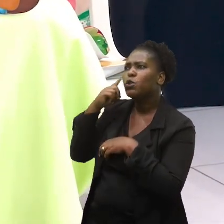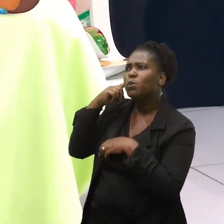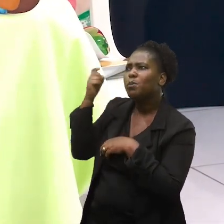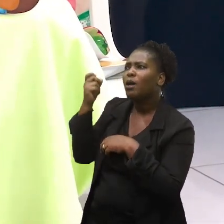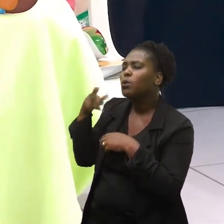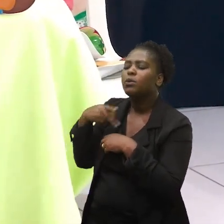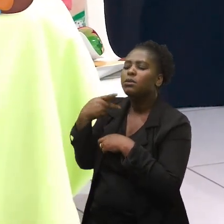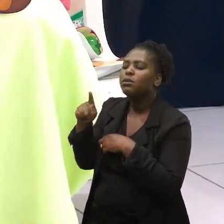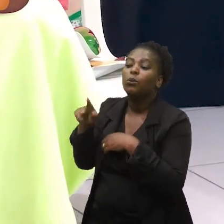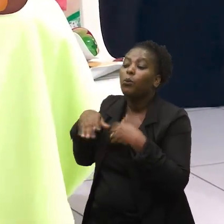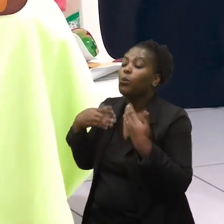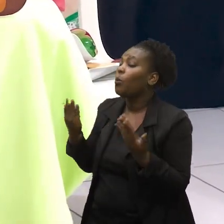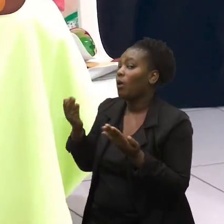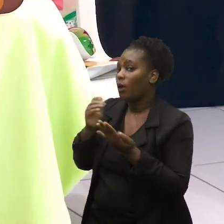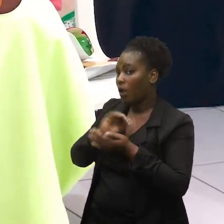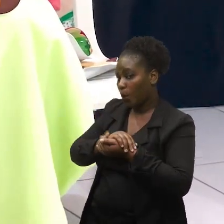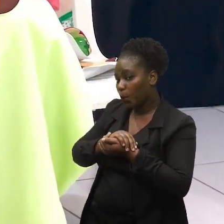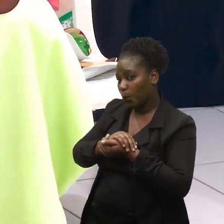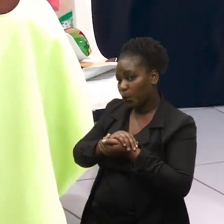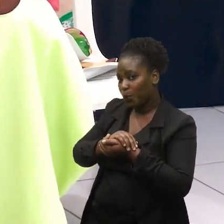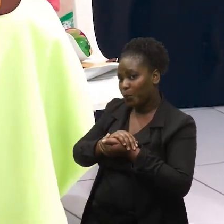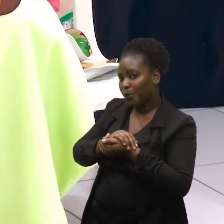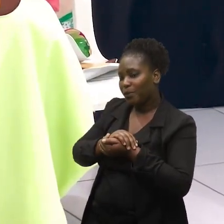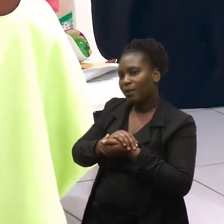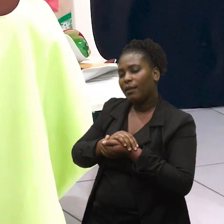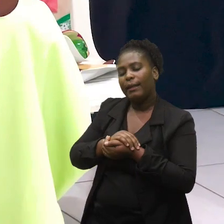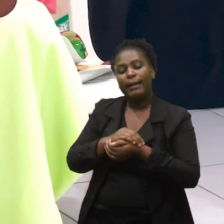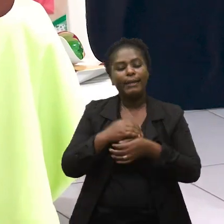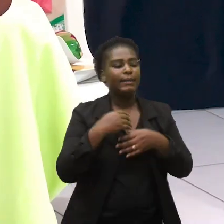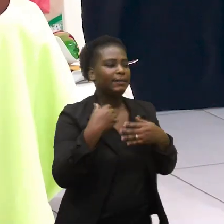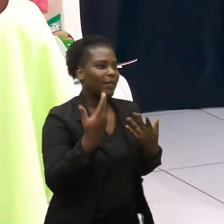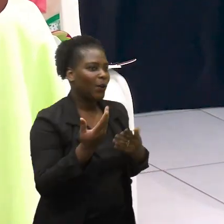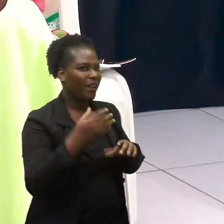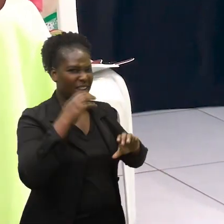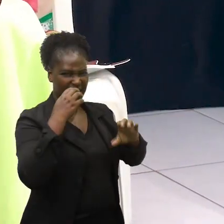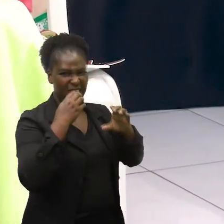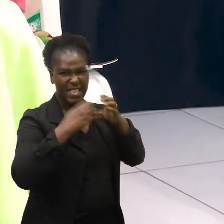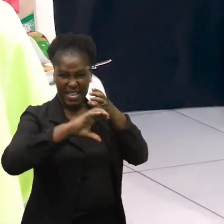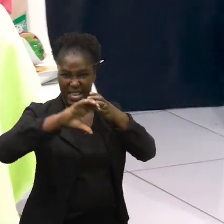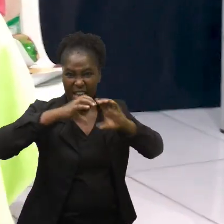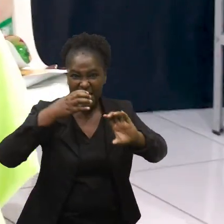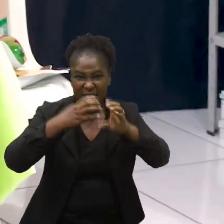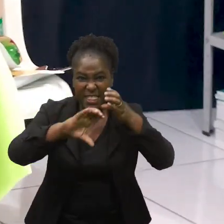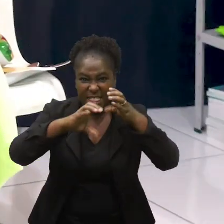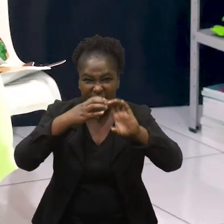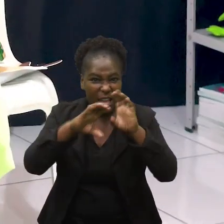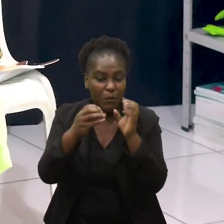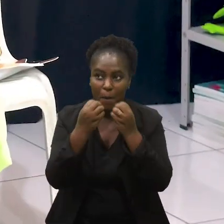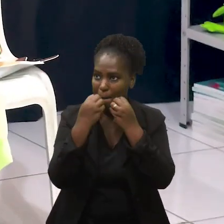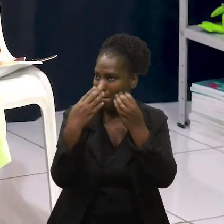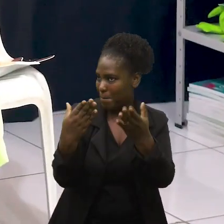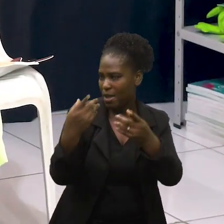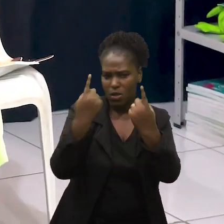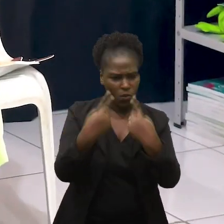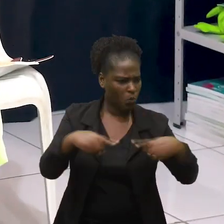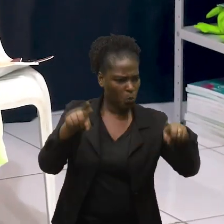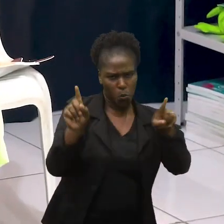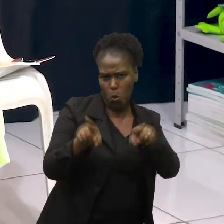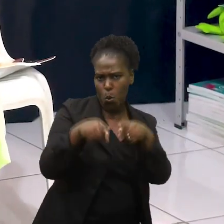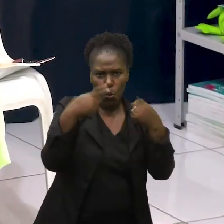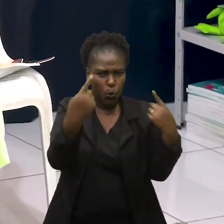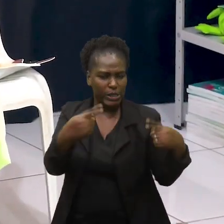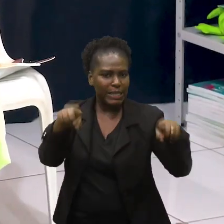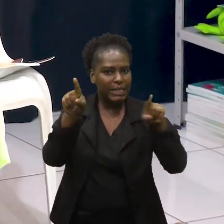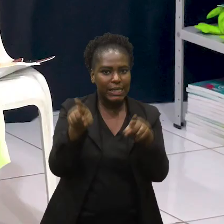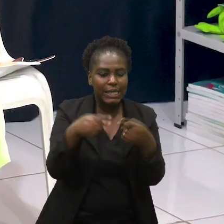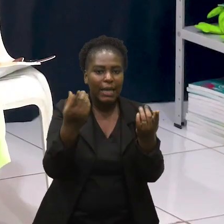como ele canta muito bem, ele também estava na janela toda hora